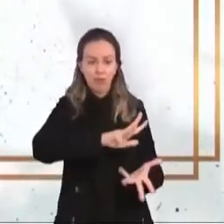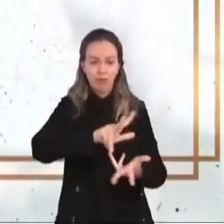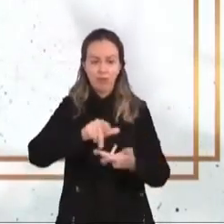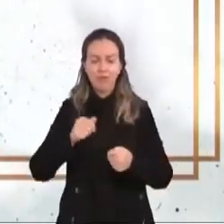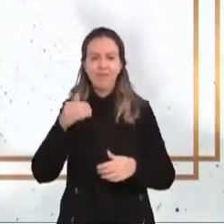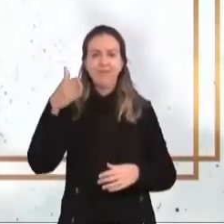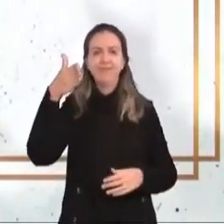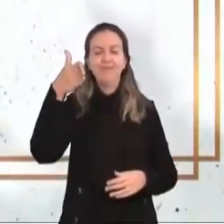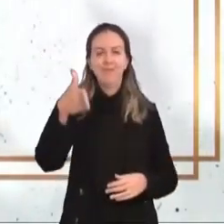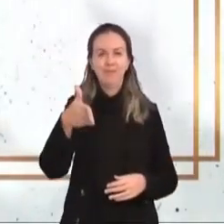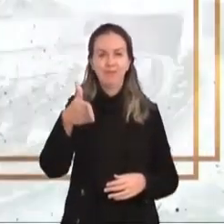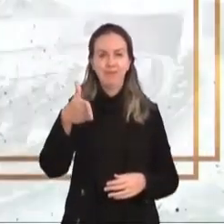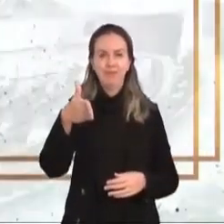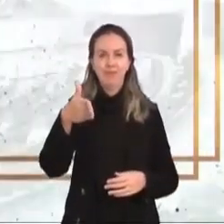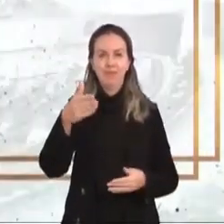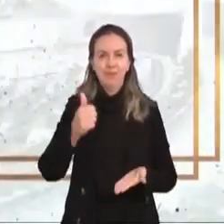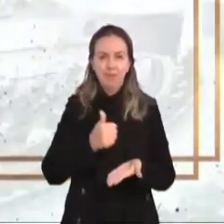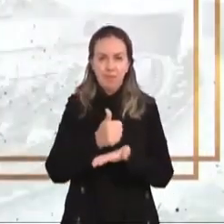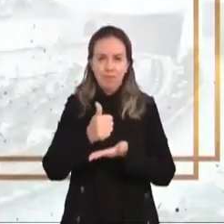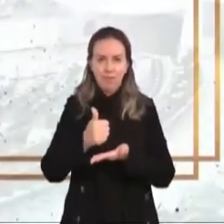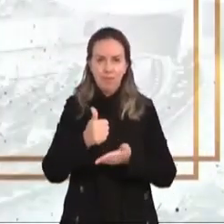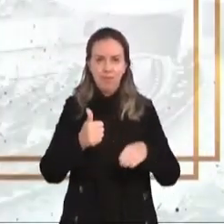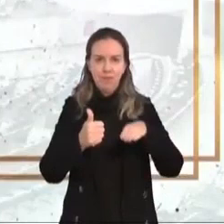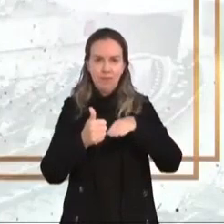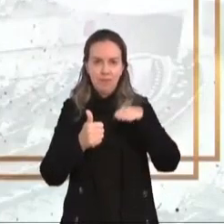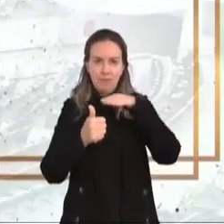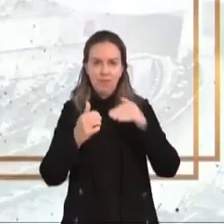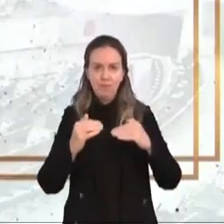e firmes que não